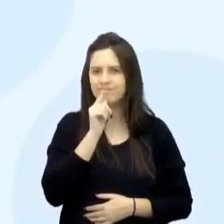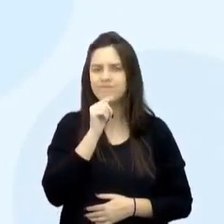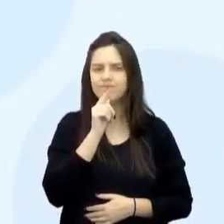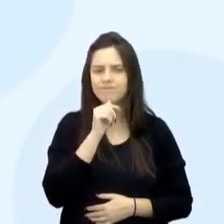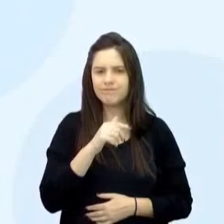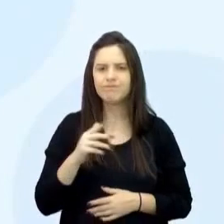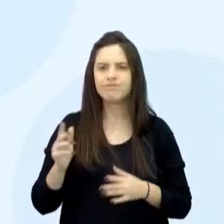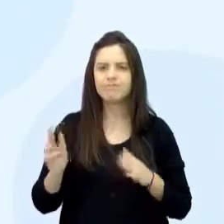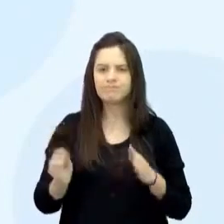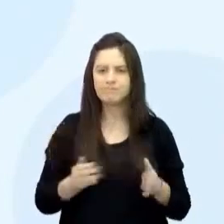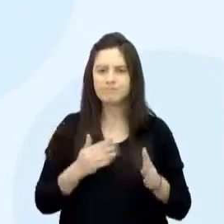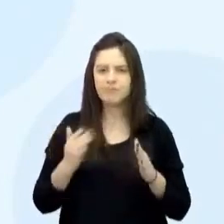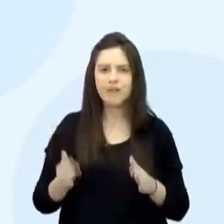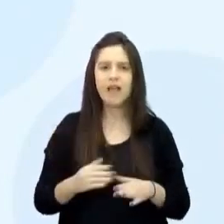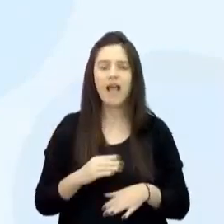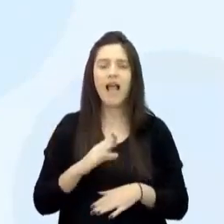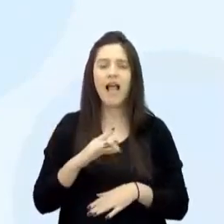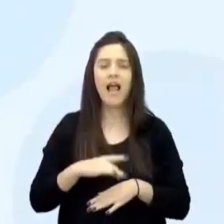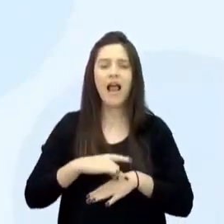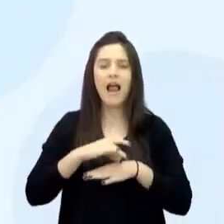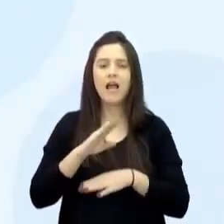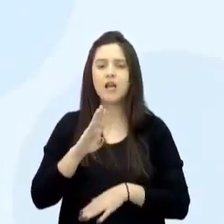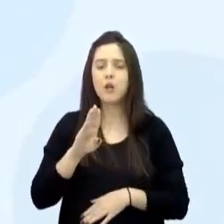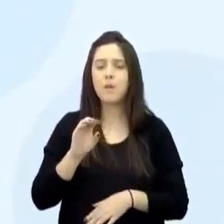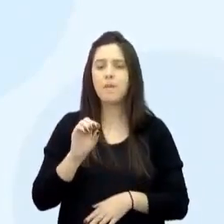produção de 1 kg de carne bovina,